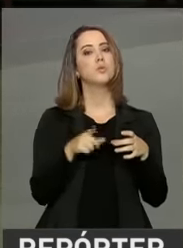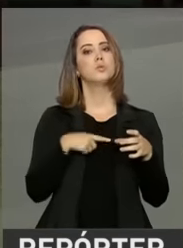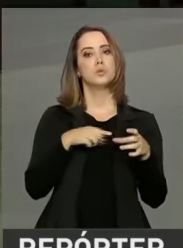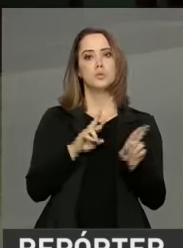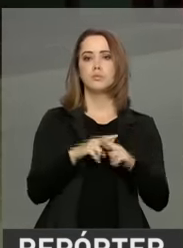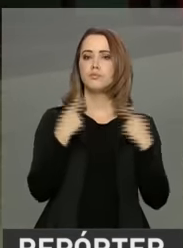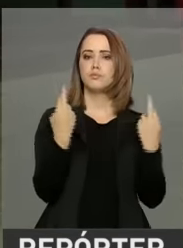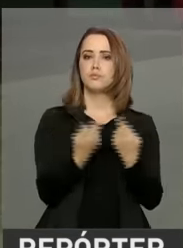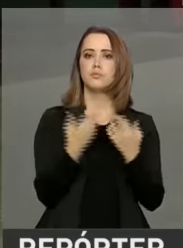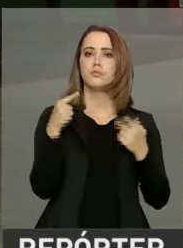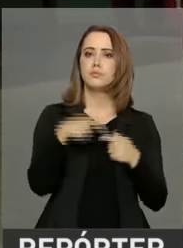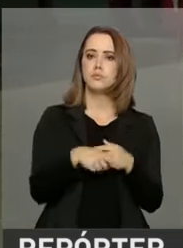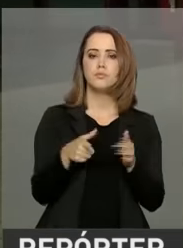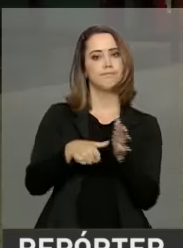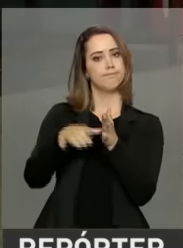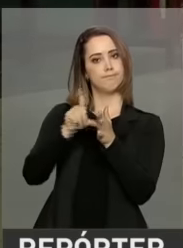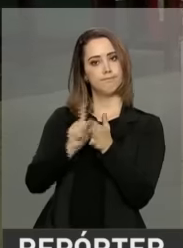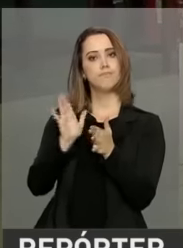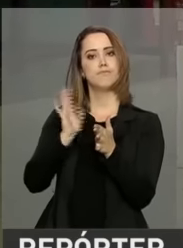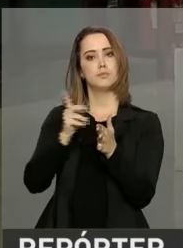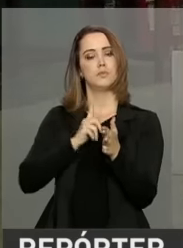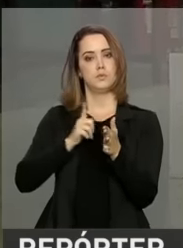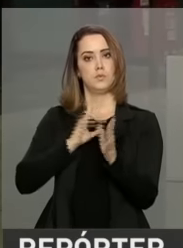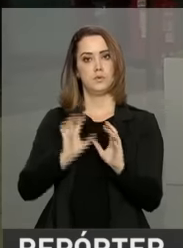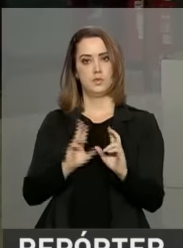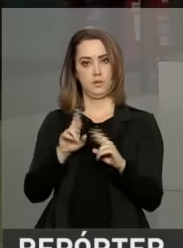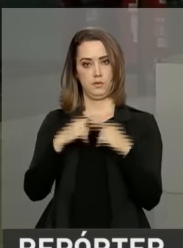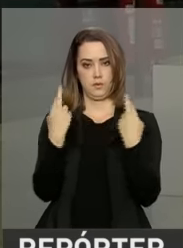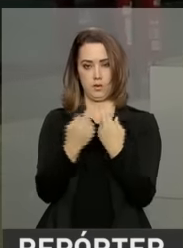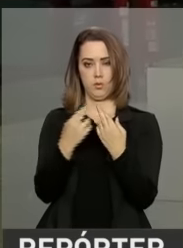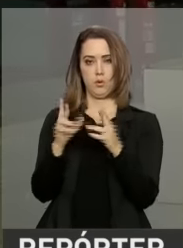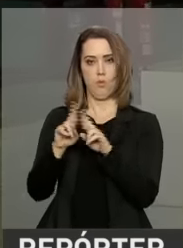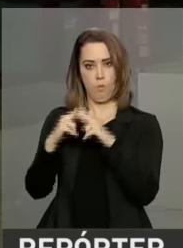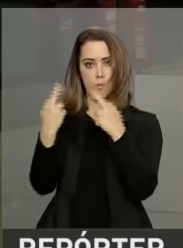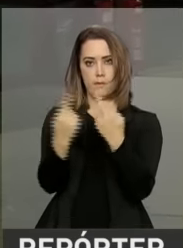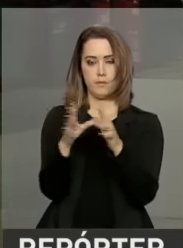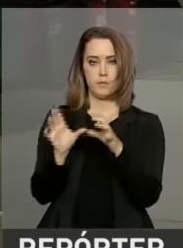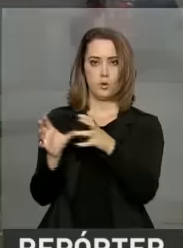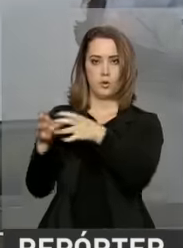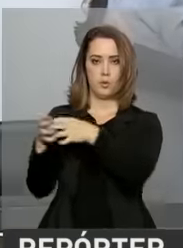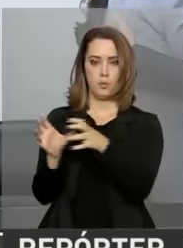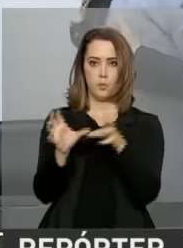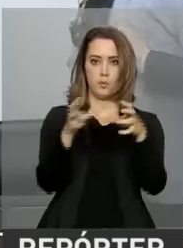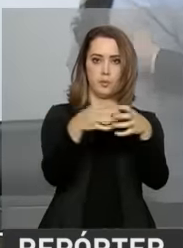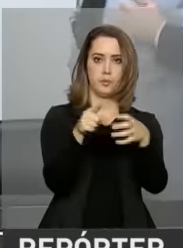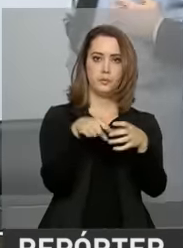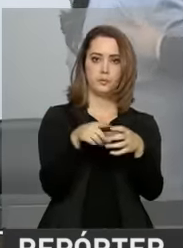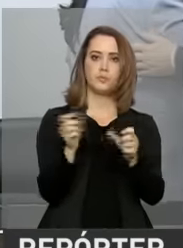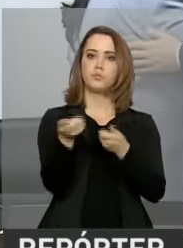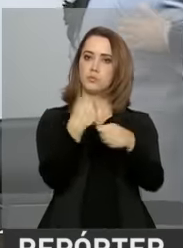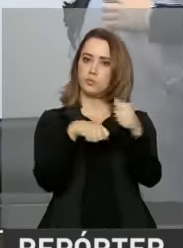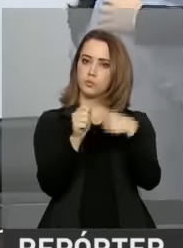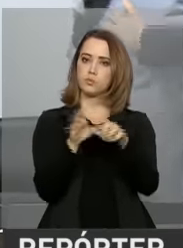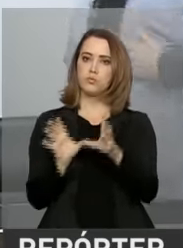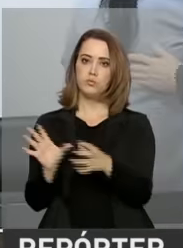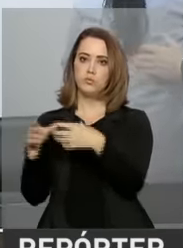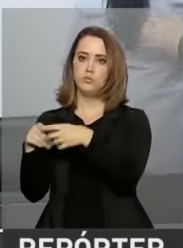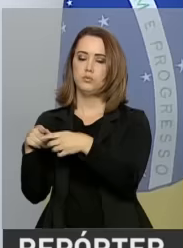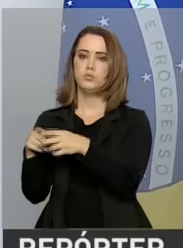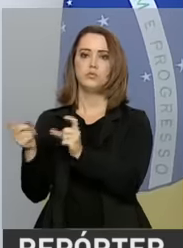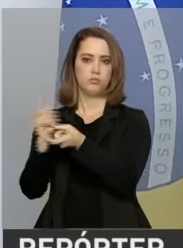aqui no Palácio do Planalto antes já estiveram reunidos com o presidente exercício Michel Temer os núcleos econômico e